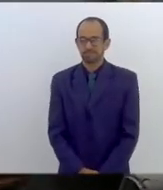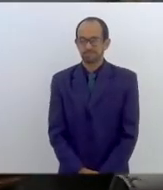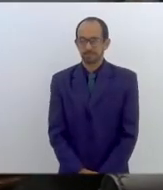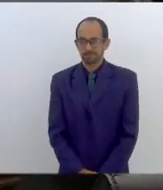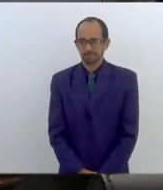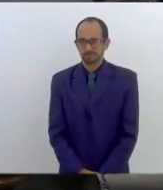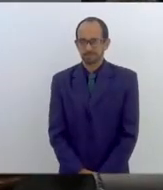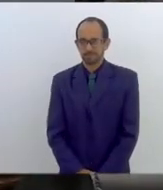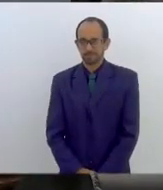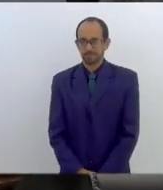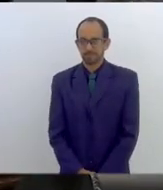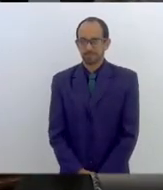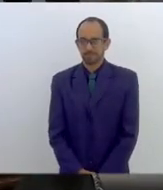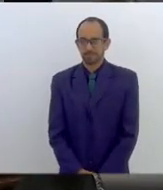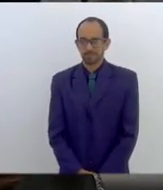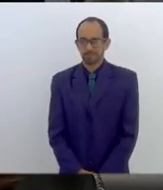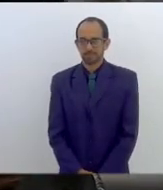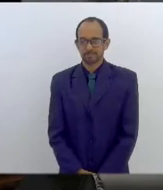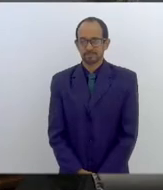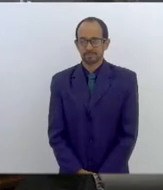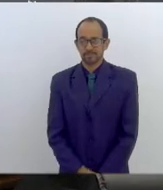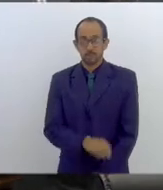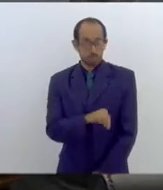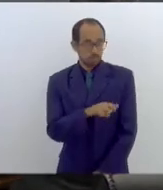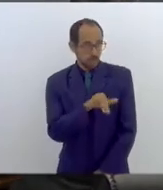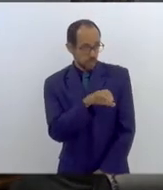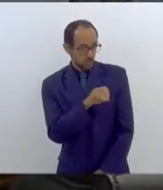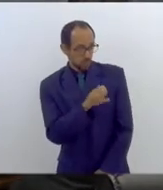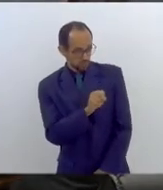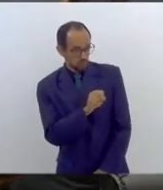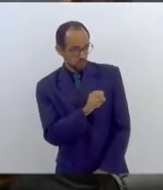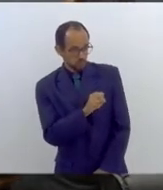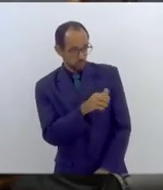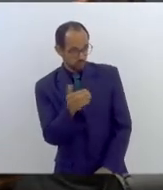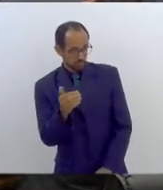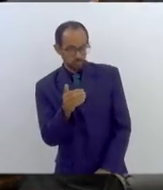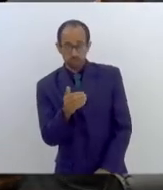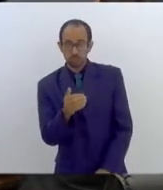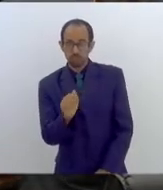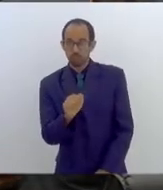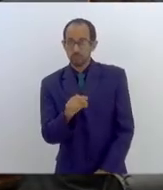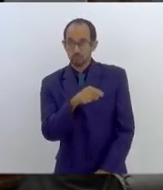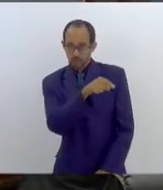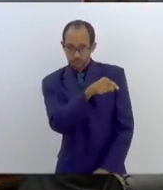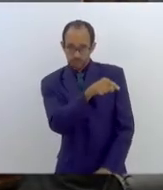vai Marcos Marcos acompanha ele Marco